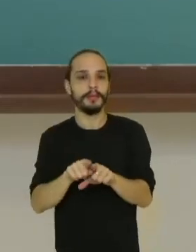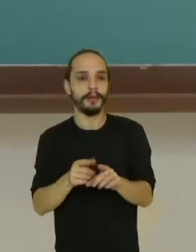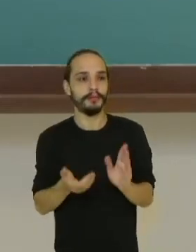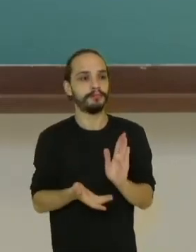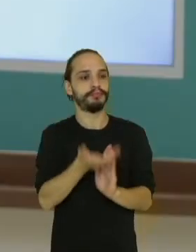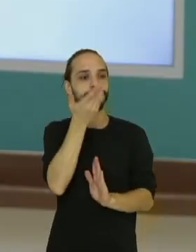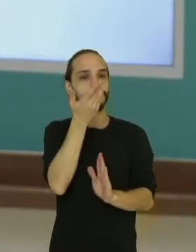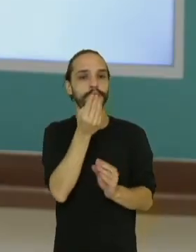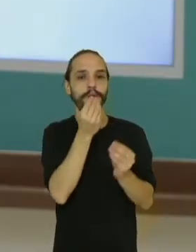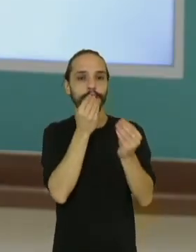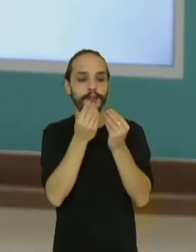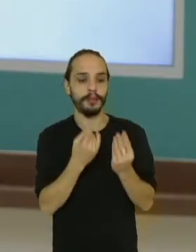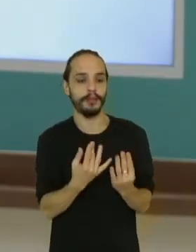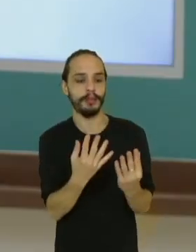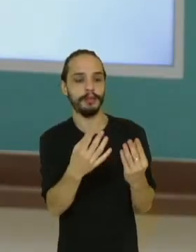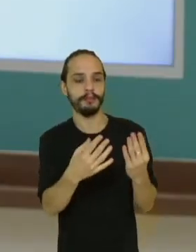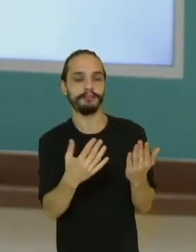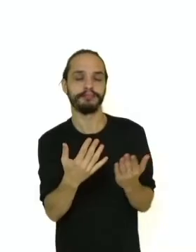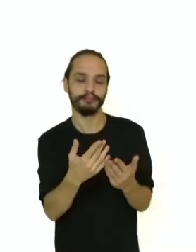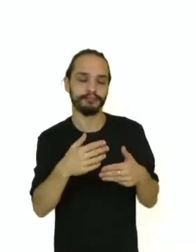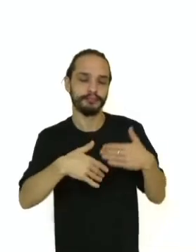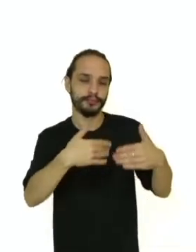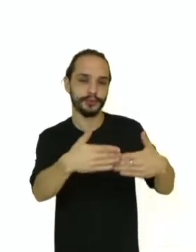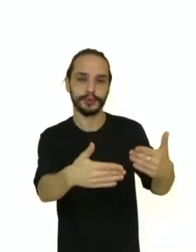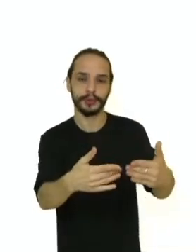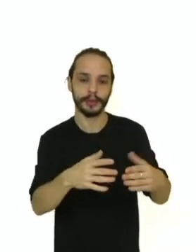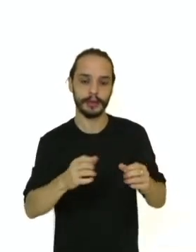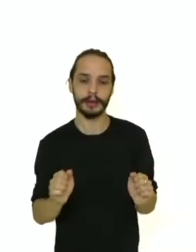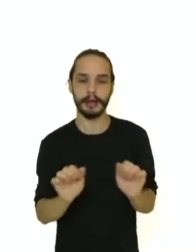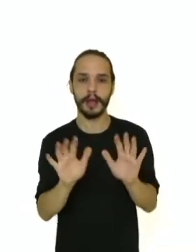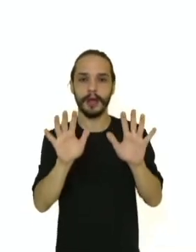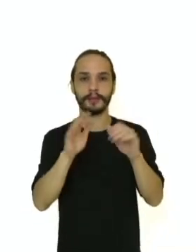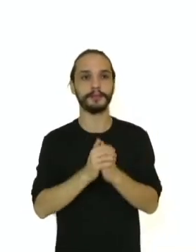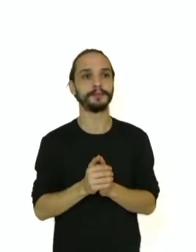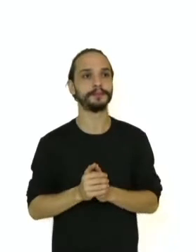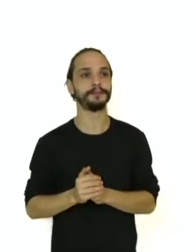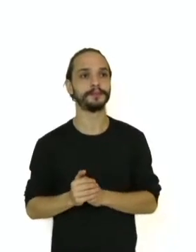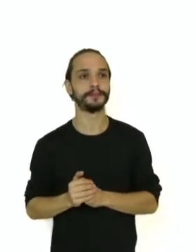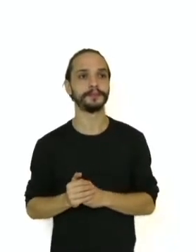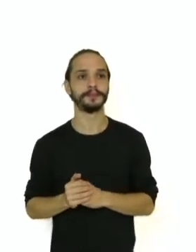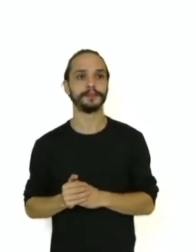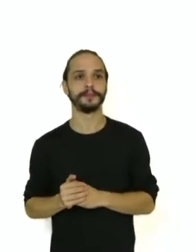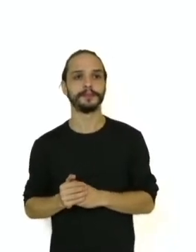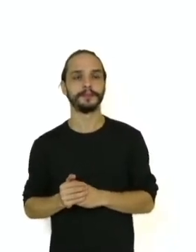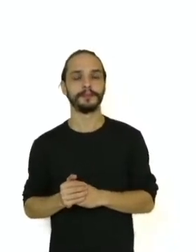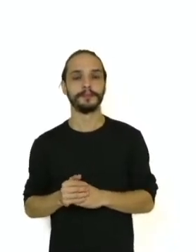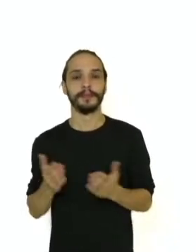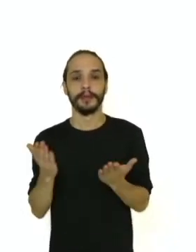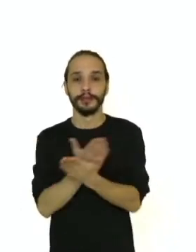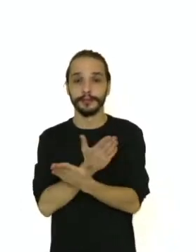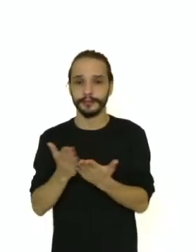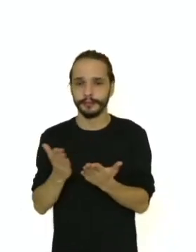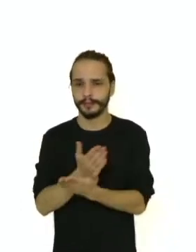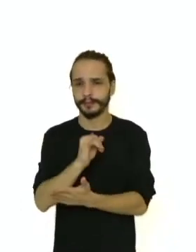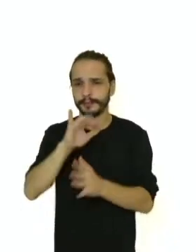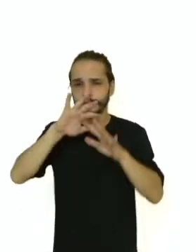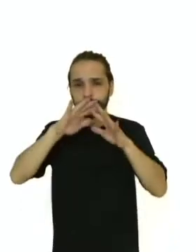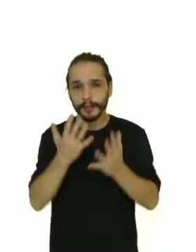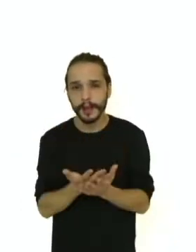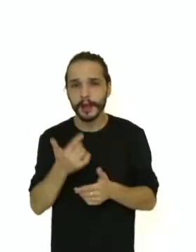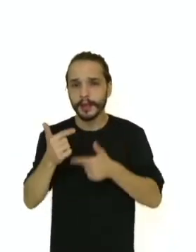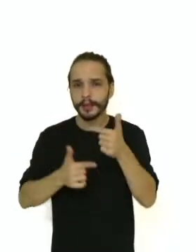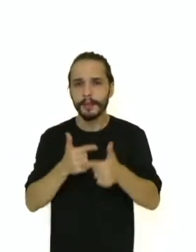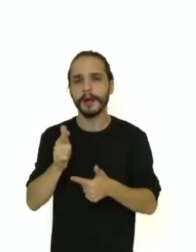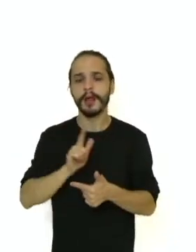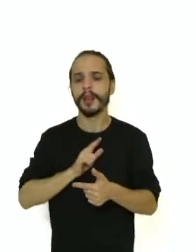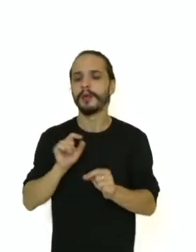ok? Muito bem? Olha lá então, a Divisão Internacional do Trabalho é um reflexo do processo de globalização. Enquanto nos países